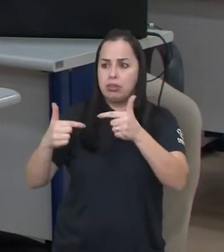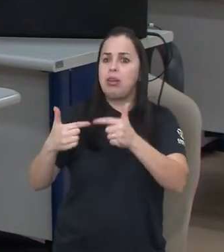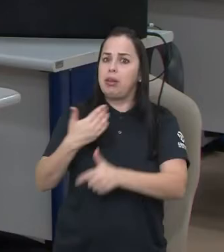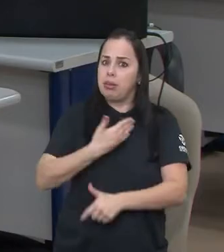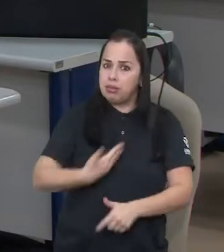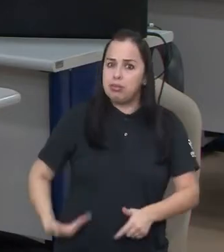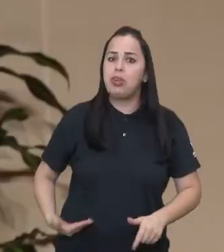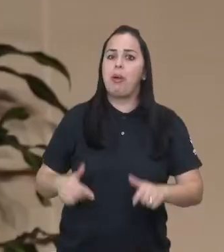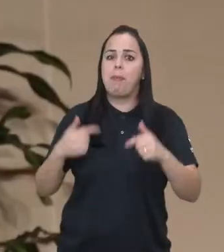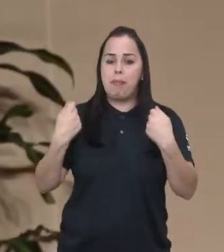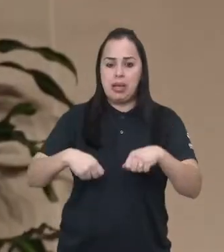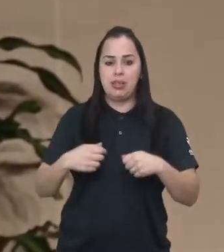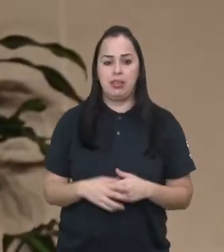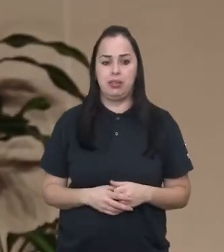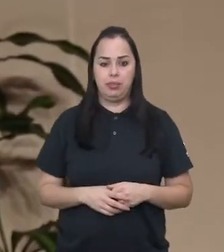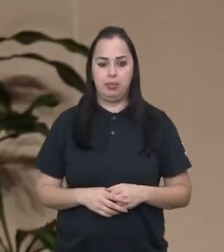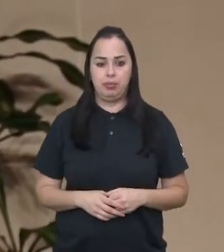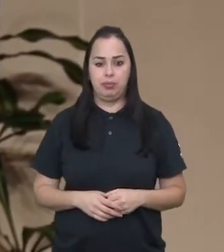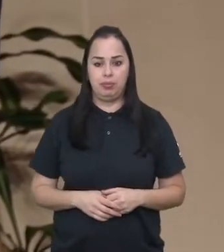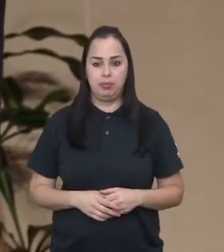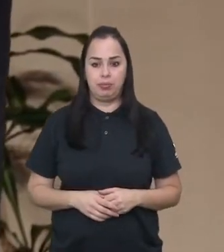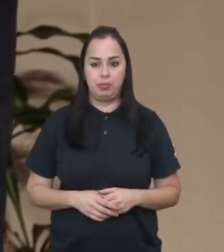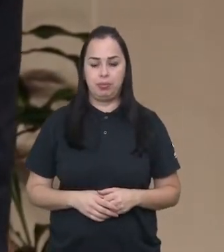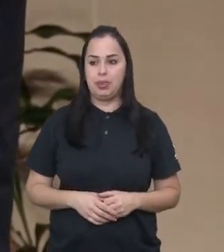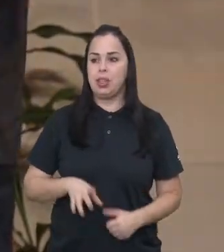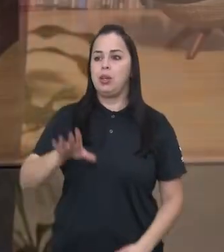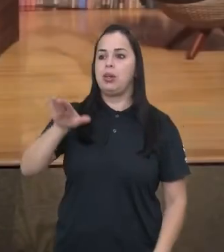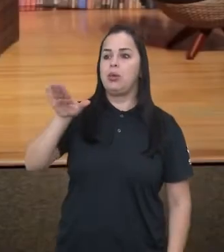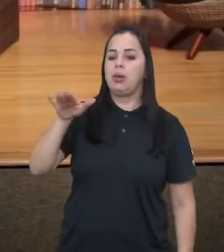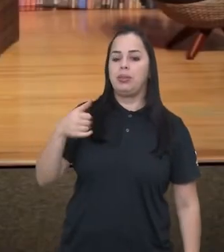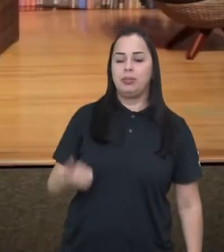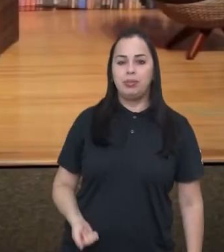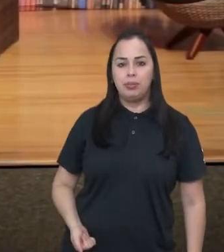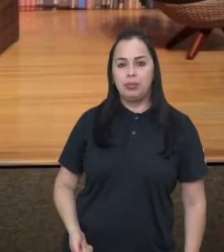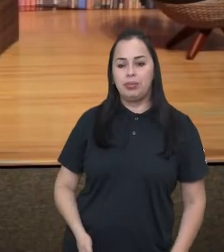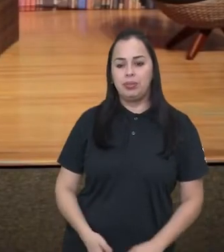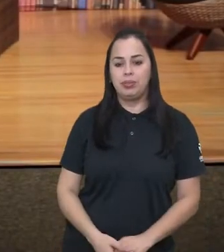públicas para o setor. Quanto tempo o senhor lutaria por um sonho?